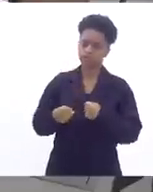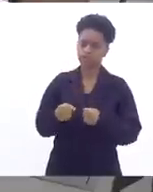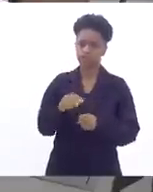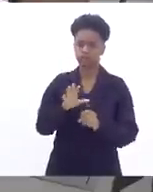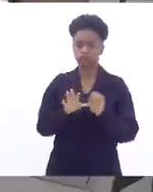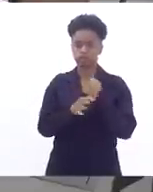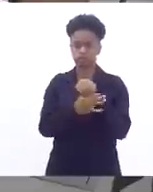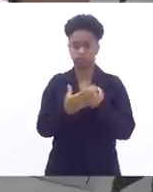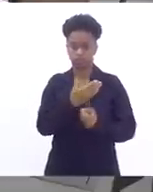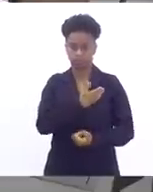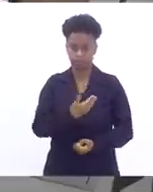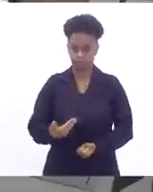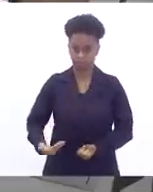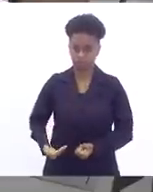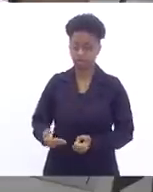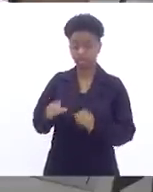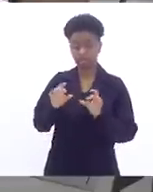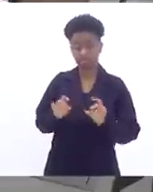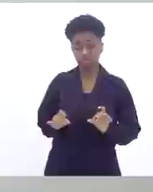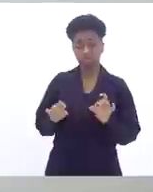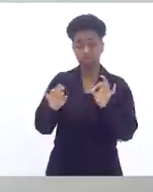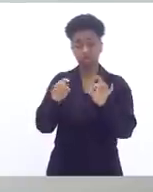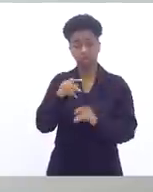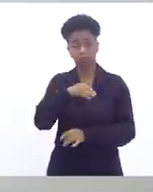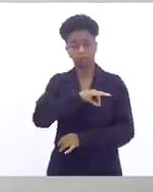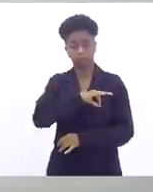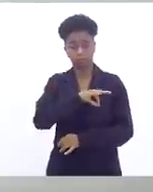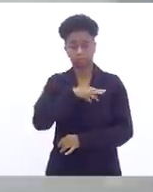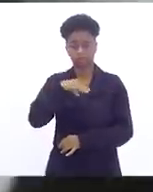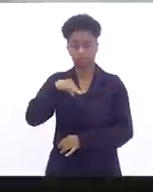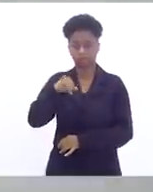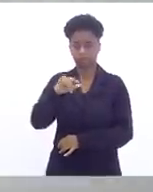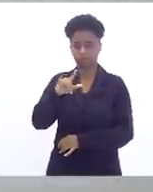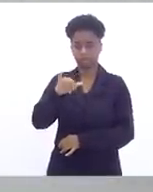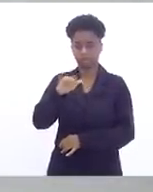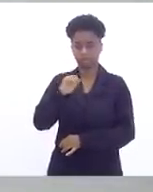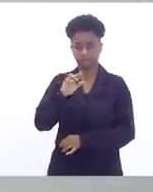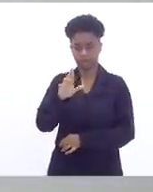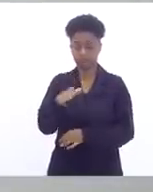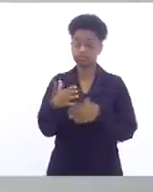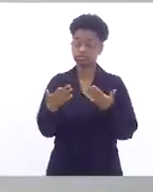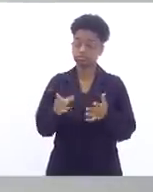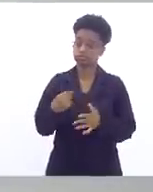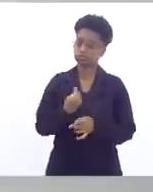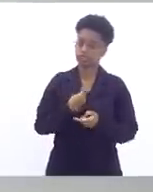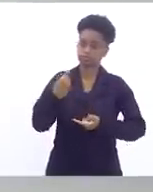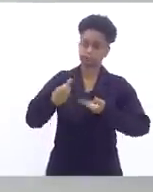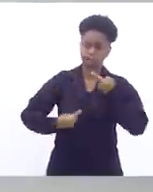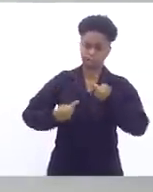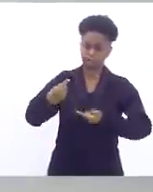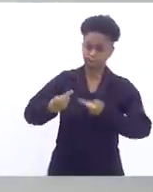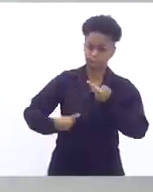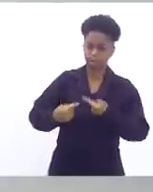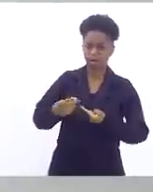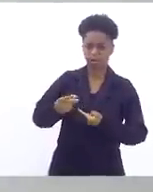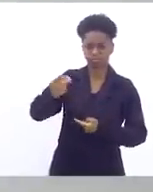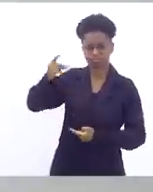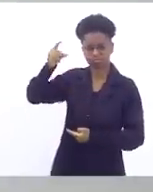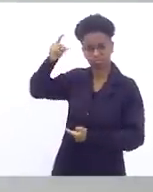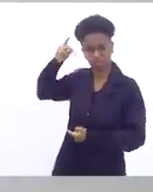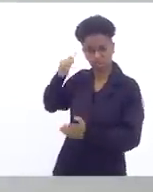e de forma especial quando se fala da polícia militar então o tema que a gente vem debatendo há muito tempo desde o mandato passado